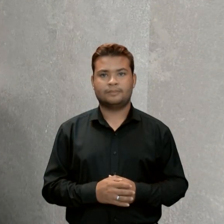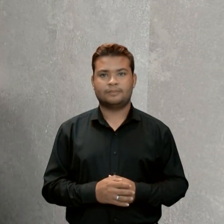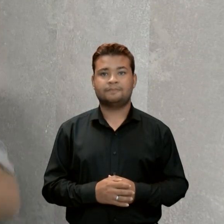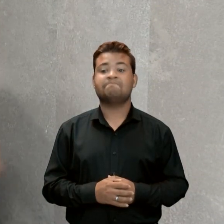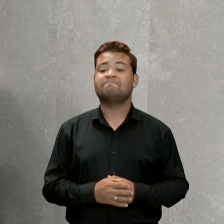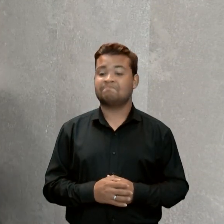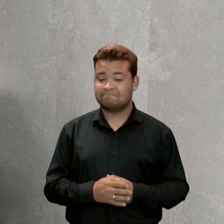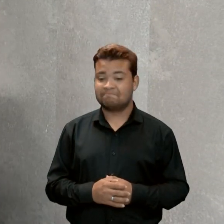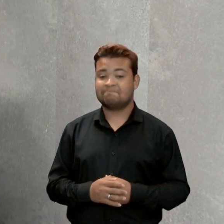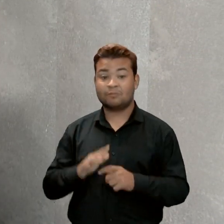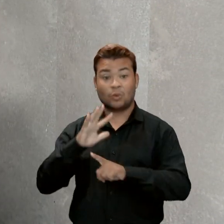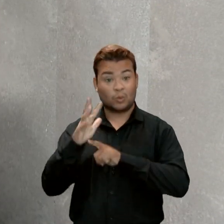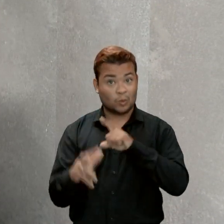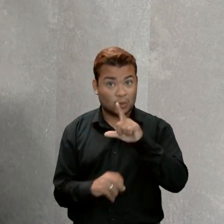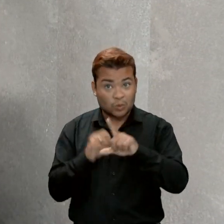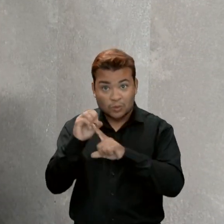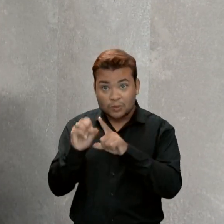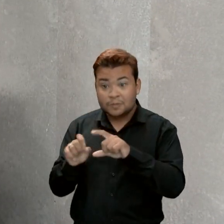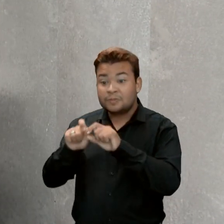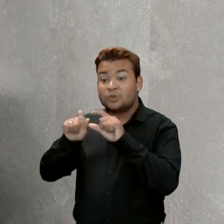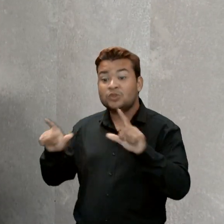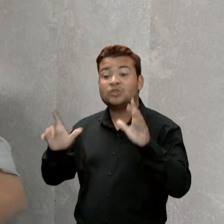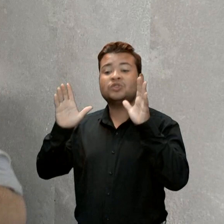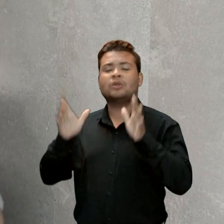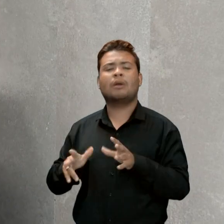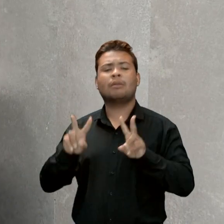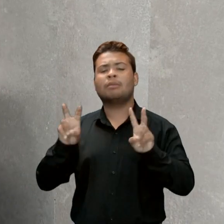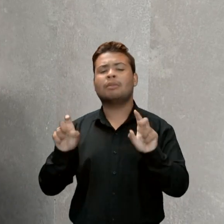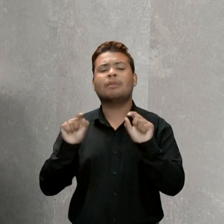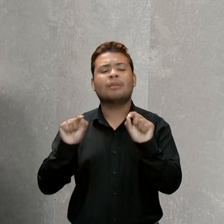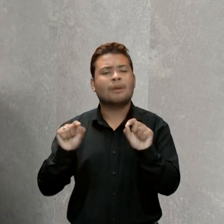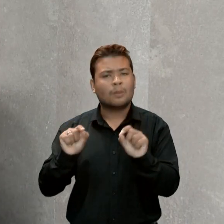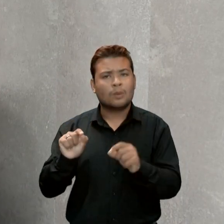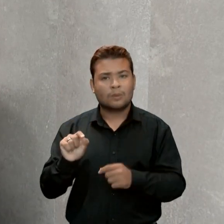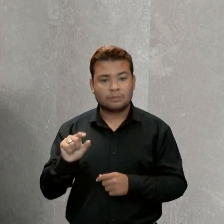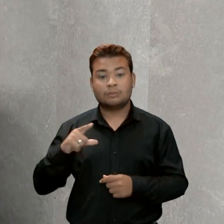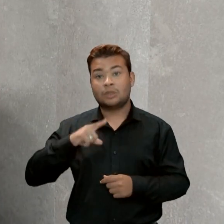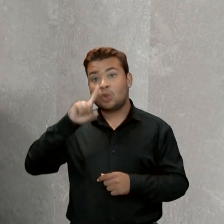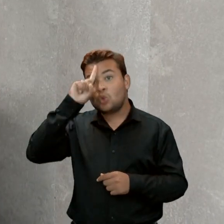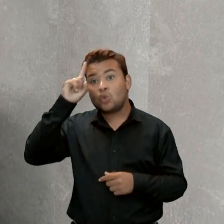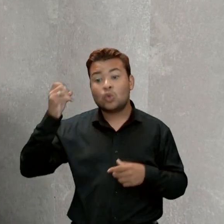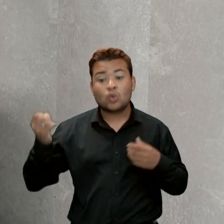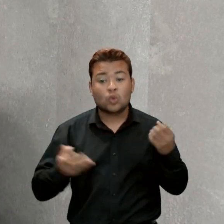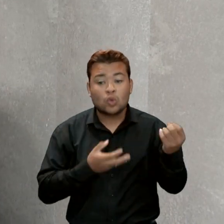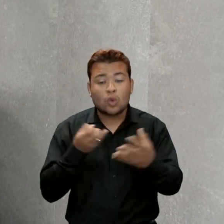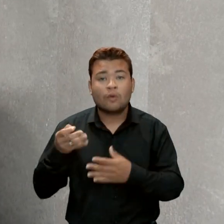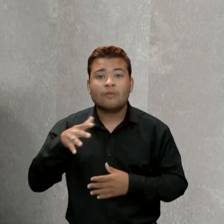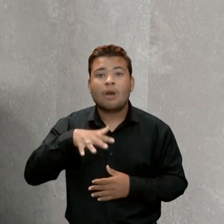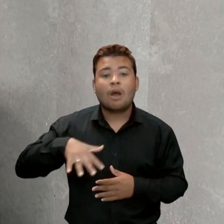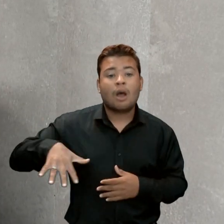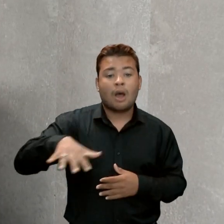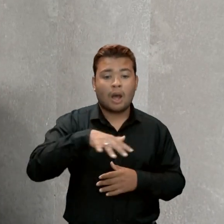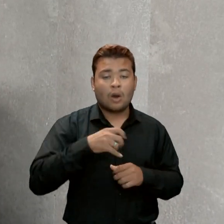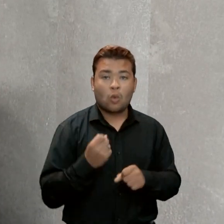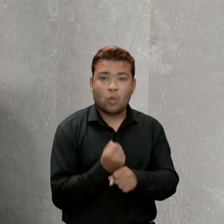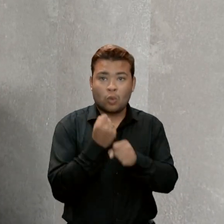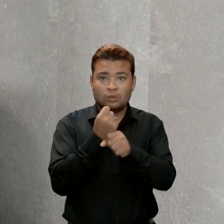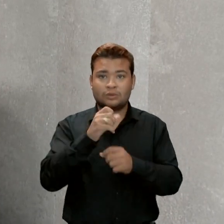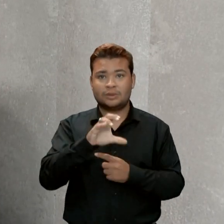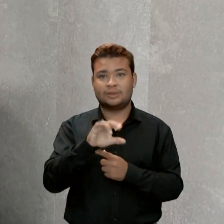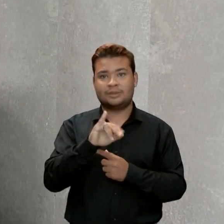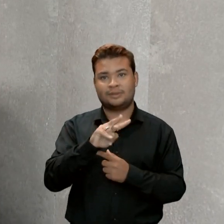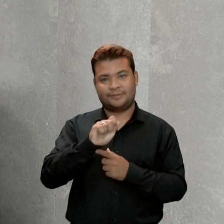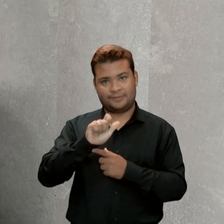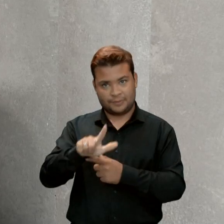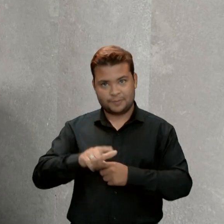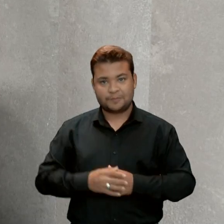Muito bem, já estamos de volta com o Mundo UFG, falando sobre as inovações no mercado da construção civil. E